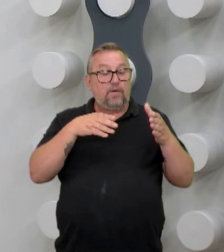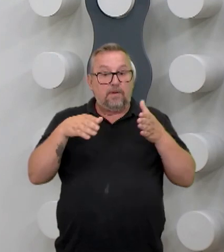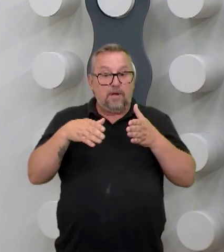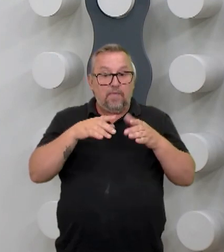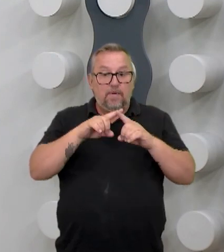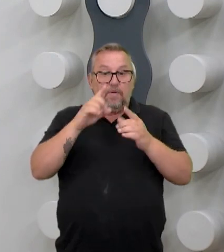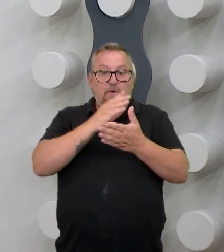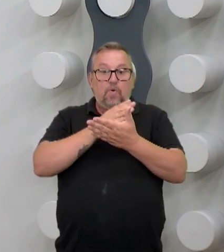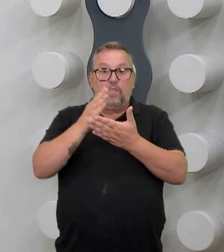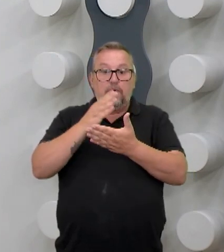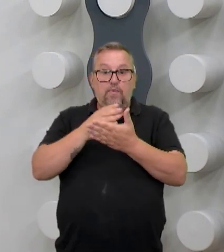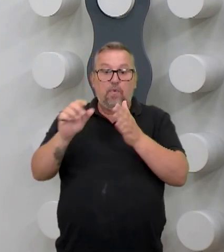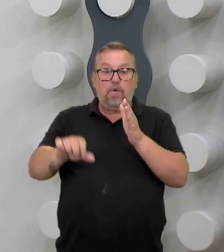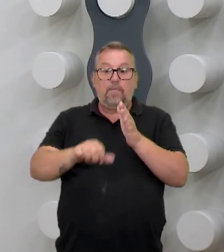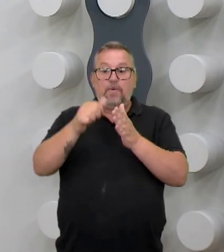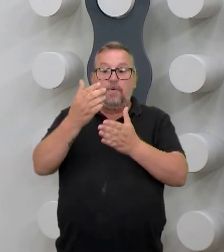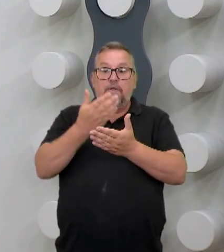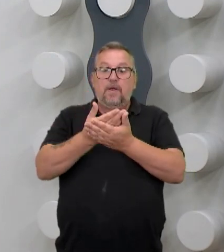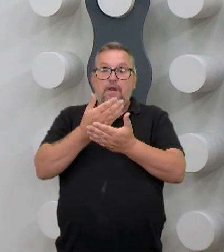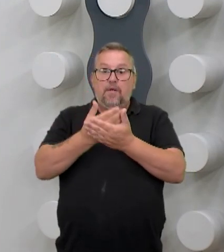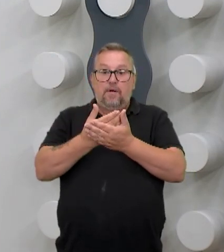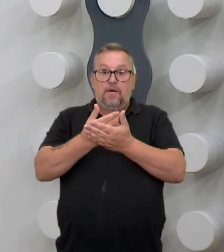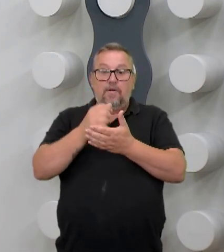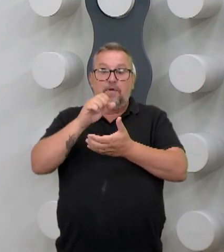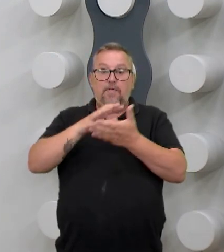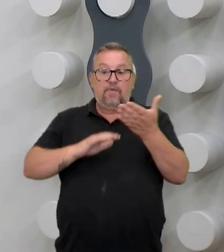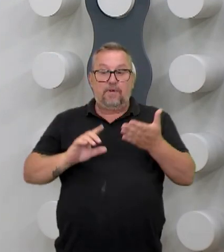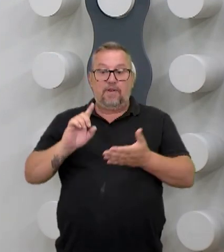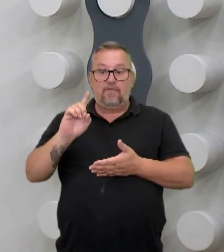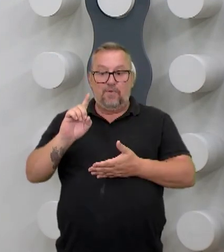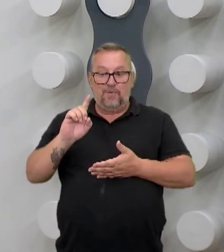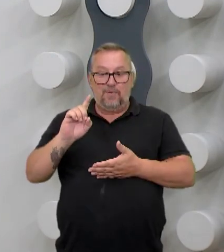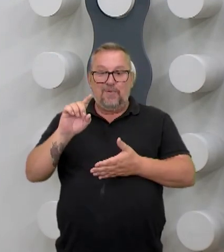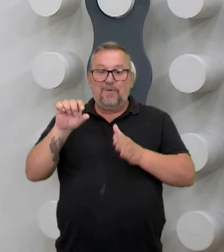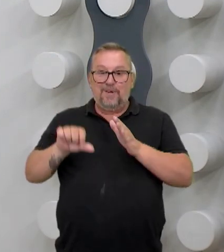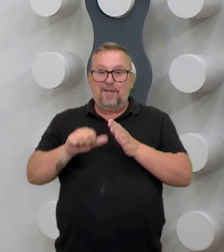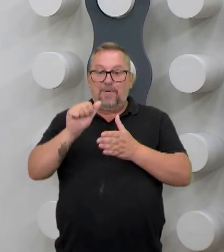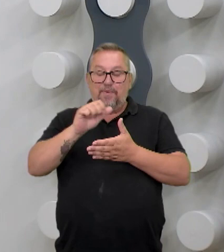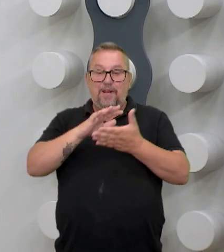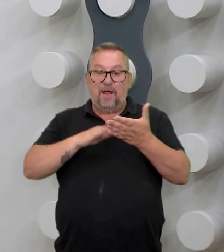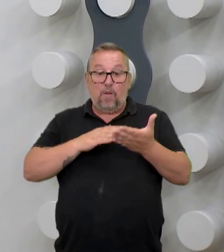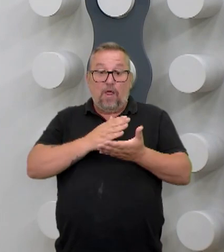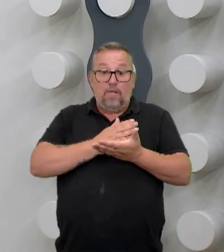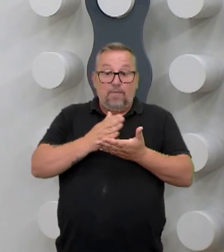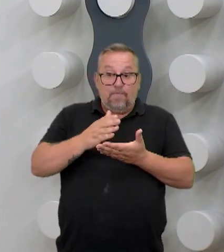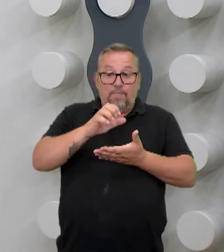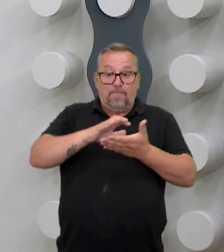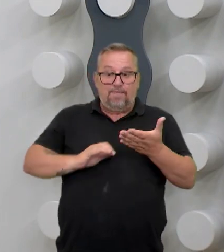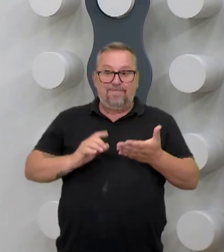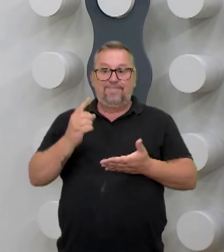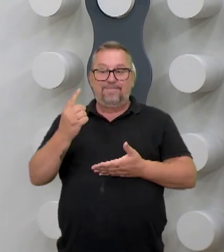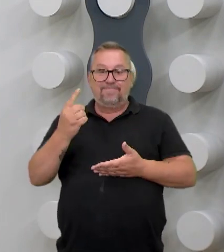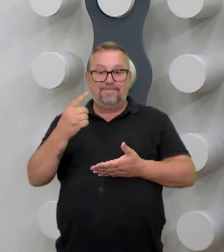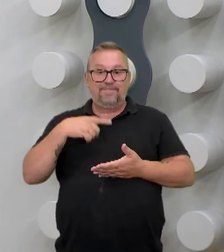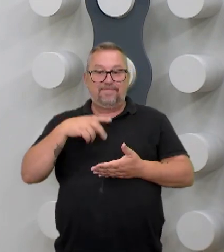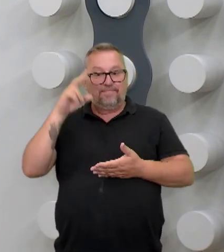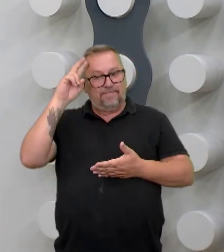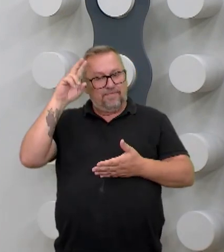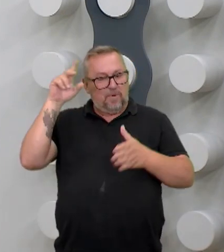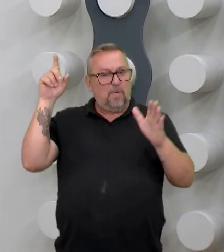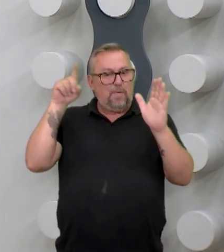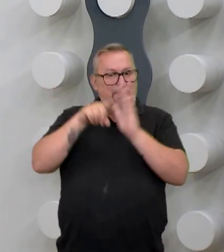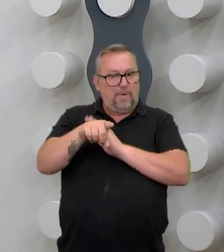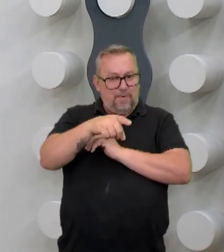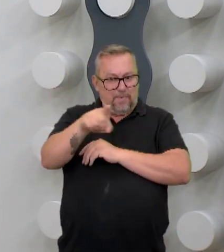começou ali com a primeira aula da introdução da atividade 1. E na primeira aula, na introdução da atividade 1, eu lembro de ter perguntado assim